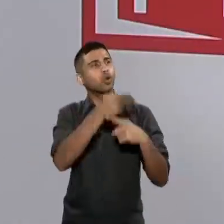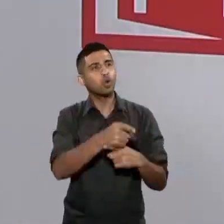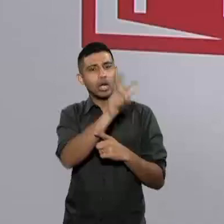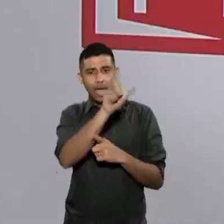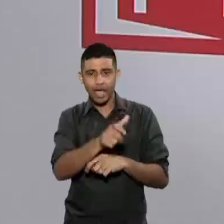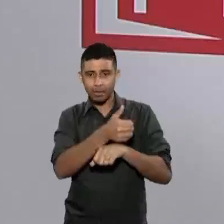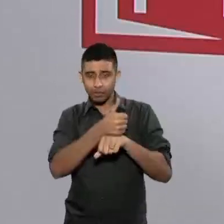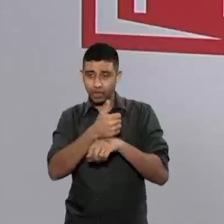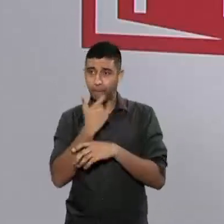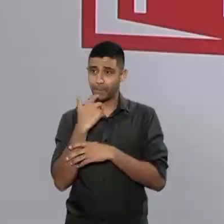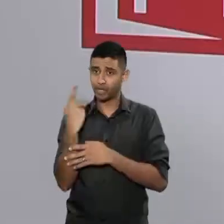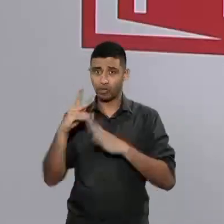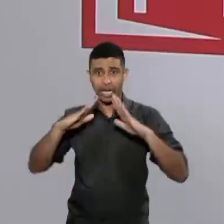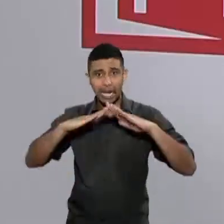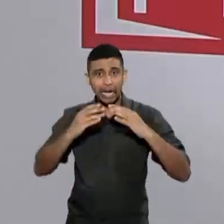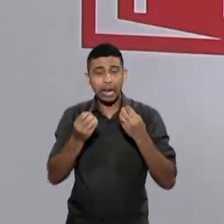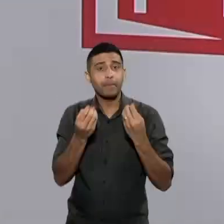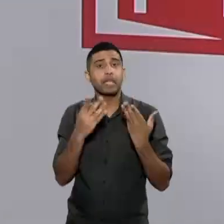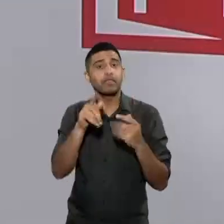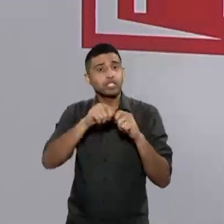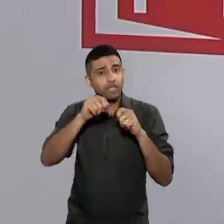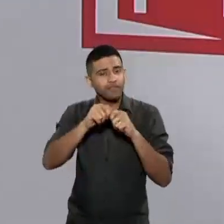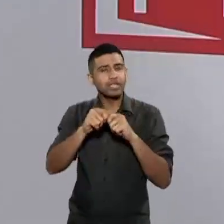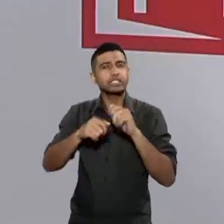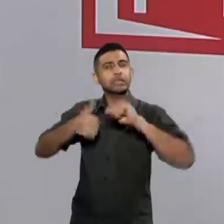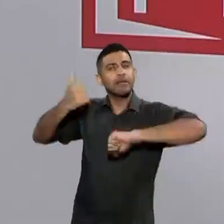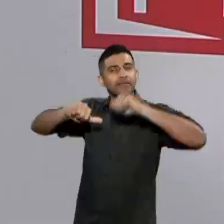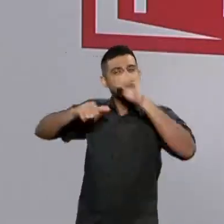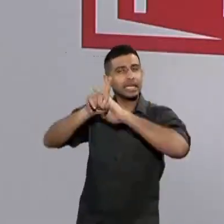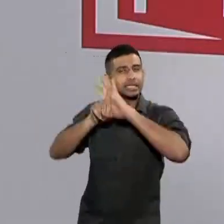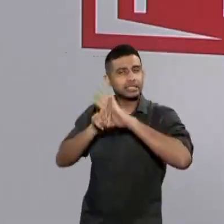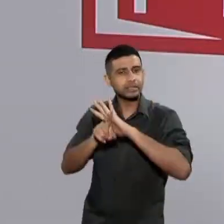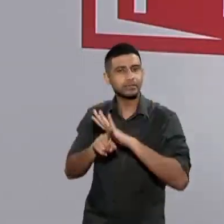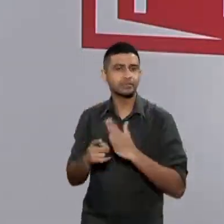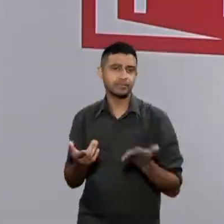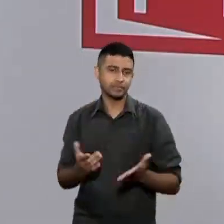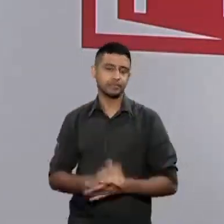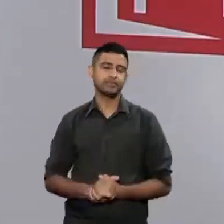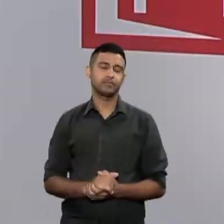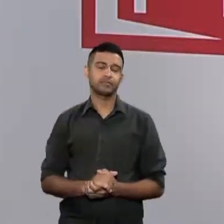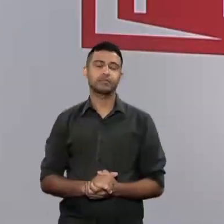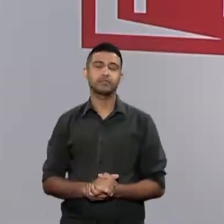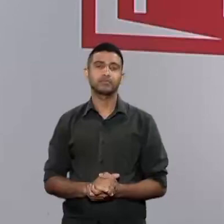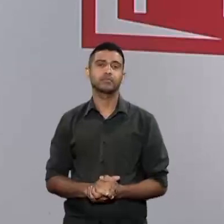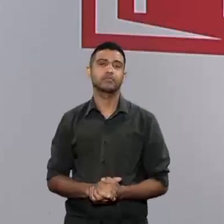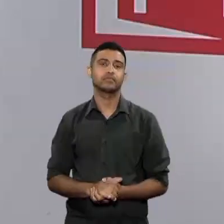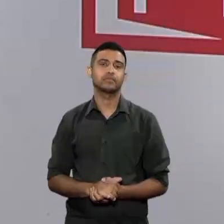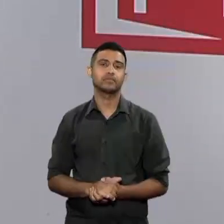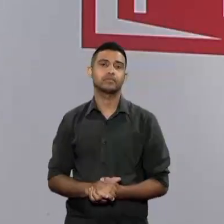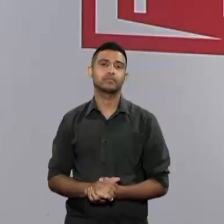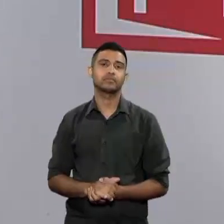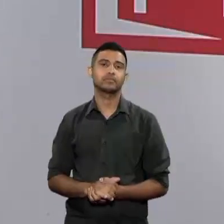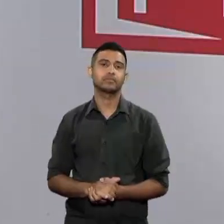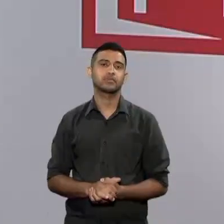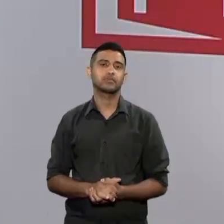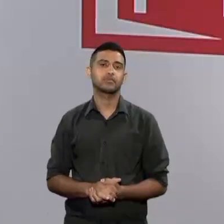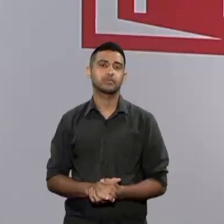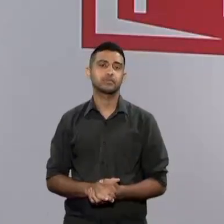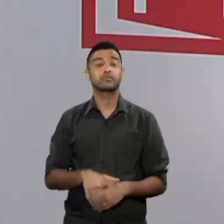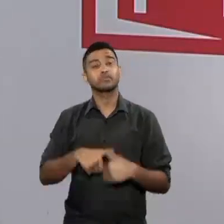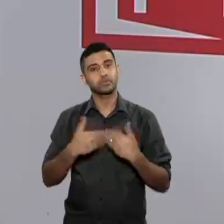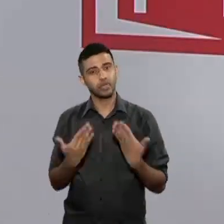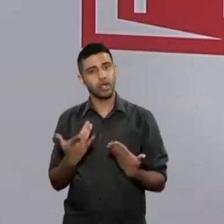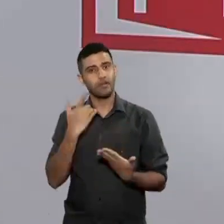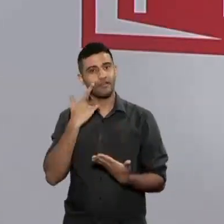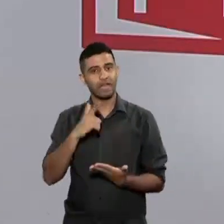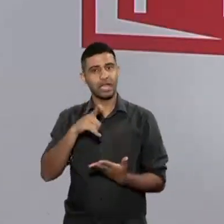procurar um profissional que é mais próximo de você para fazer o rastreio, né? Uhum. O rastreio e esse diagnóstico inicial. Então, como